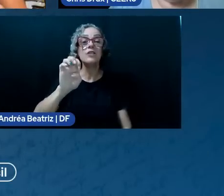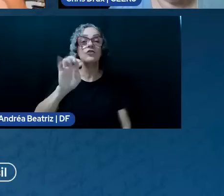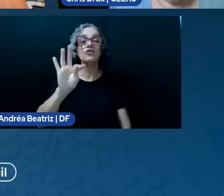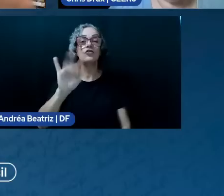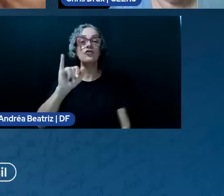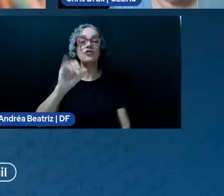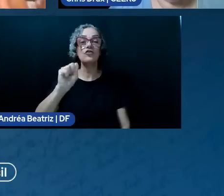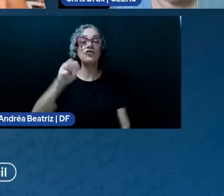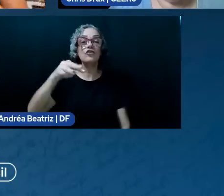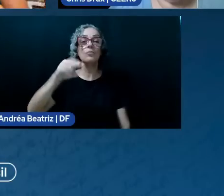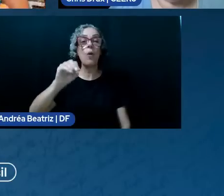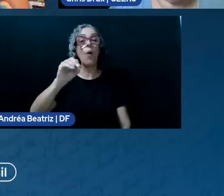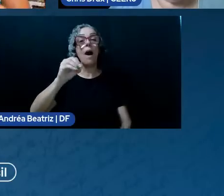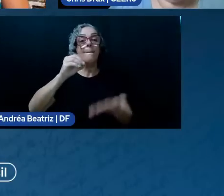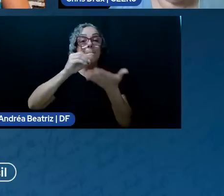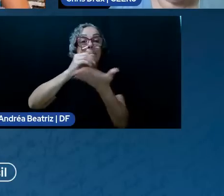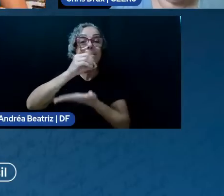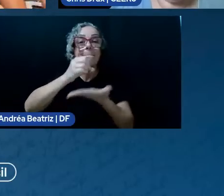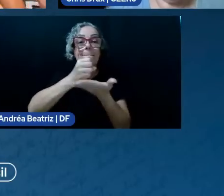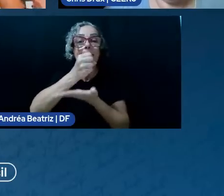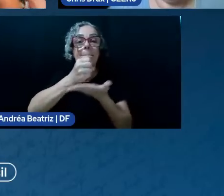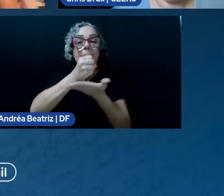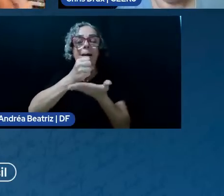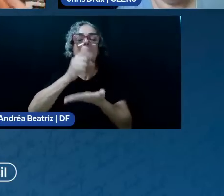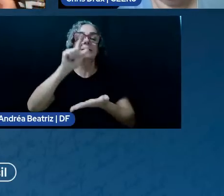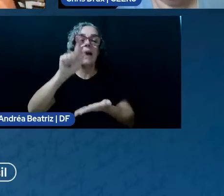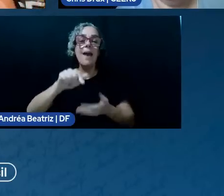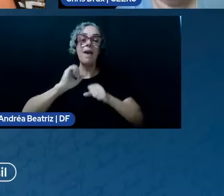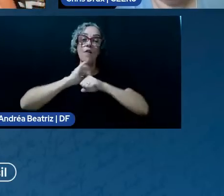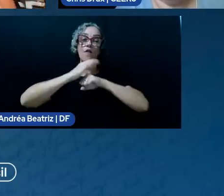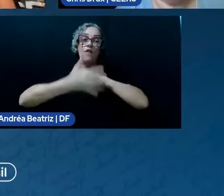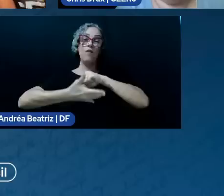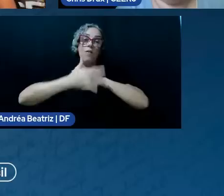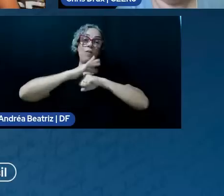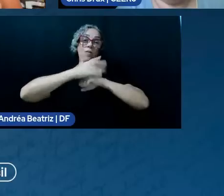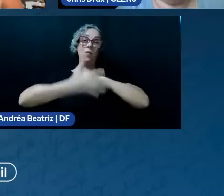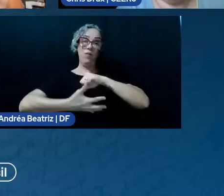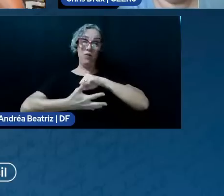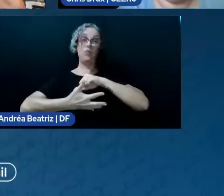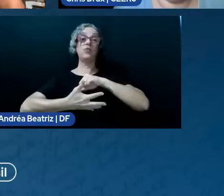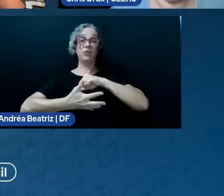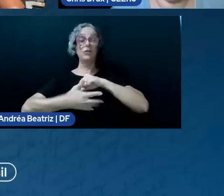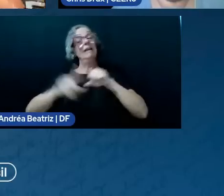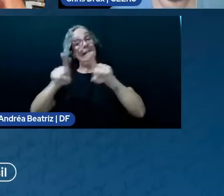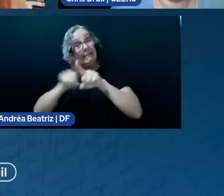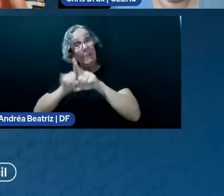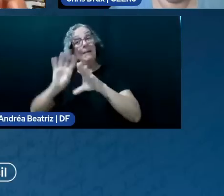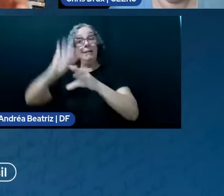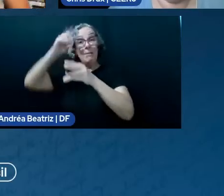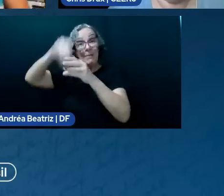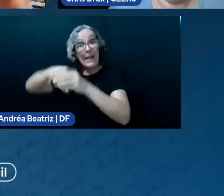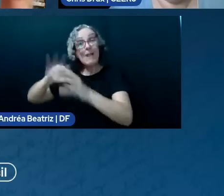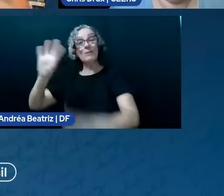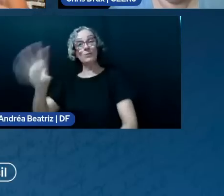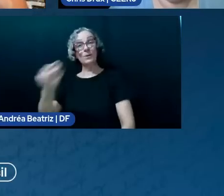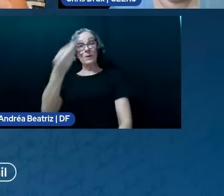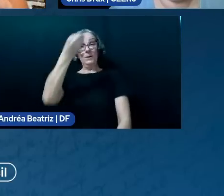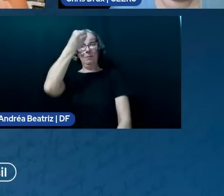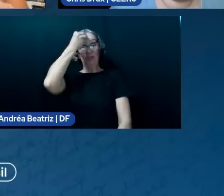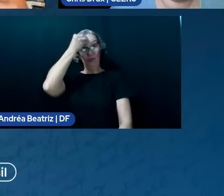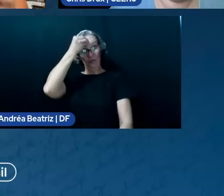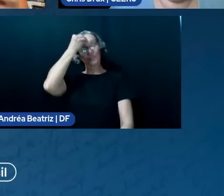vital, e que também é a base de qualquer fenômeno mediúnico, porque ele se encontra presente. A diferença é